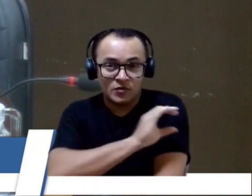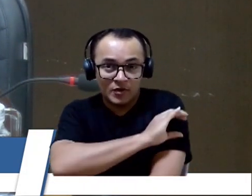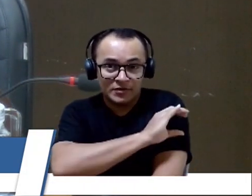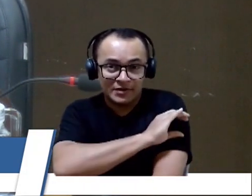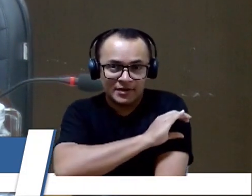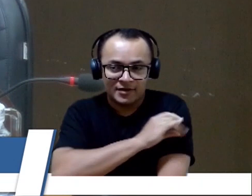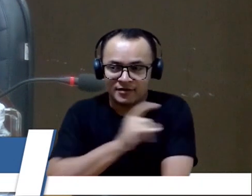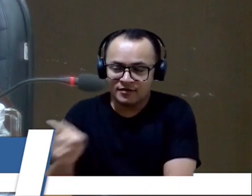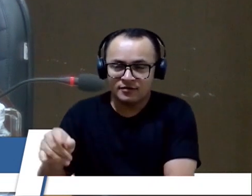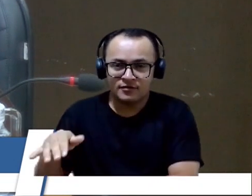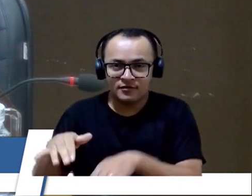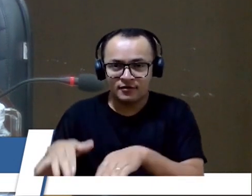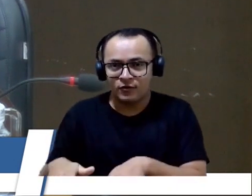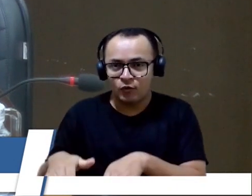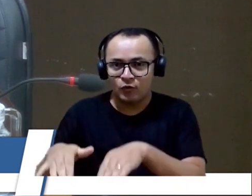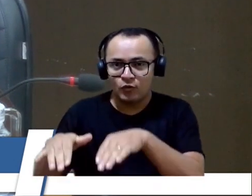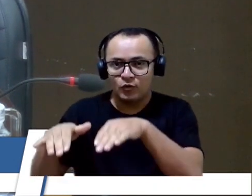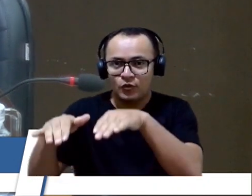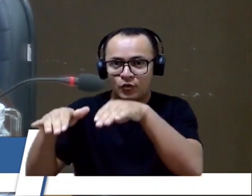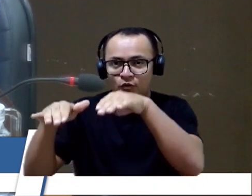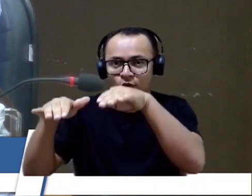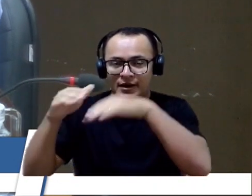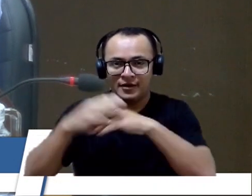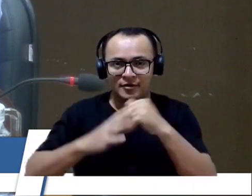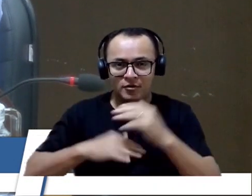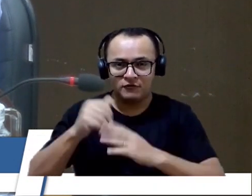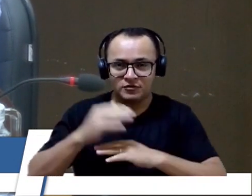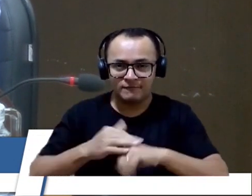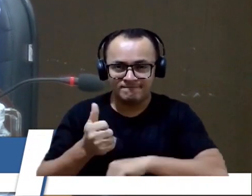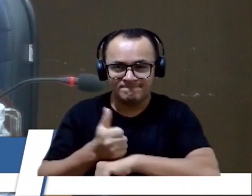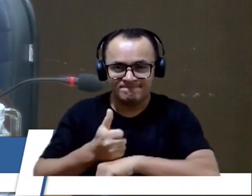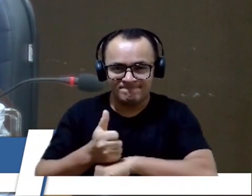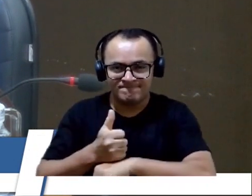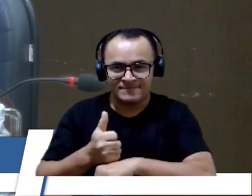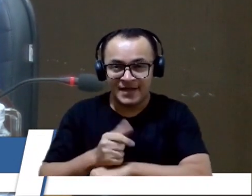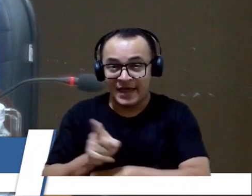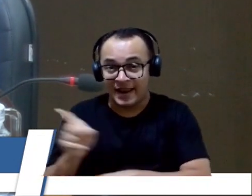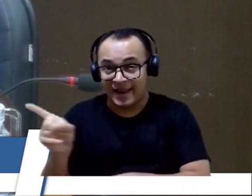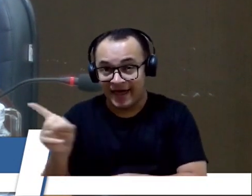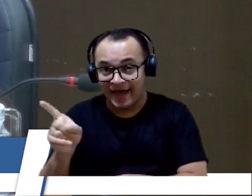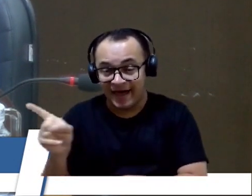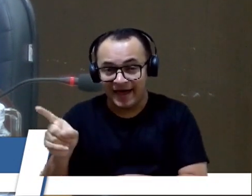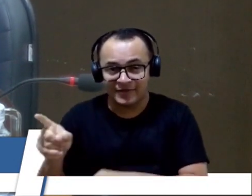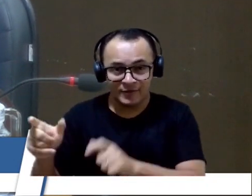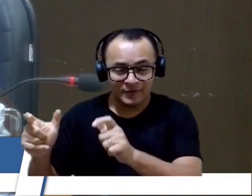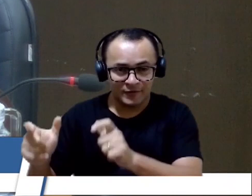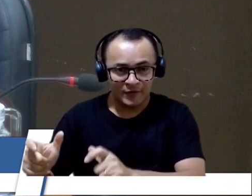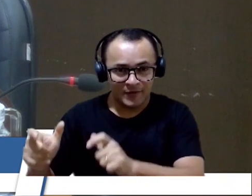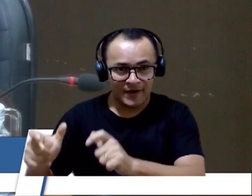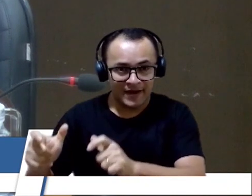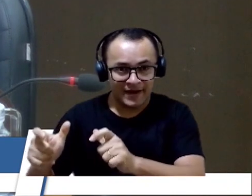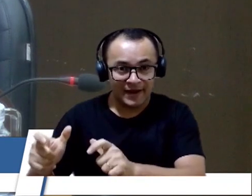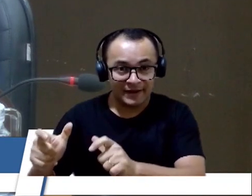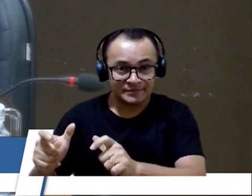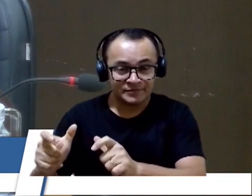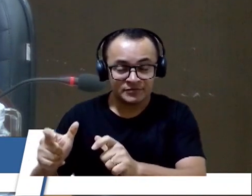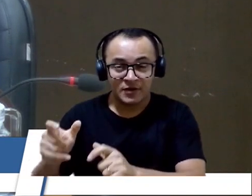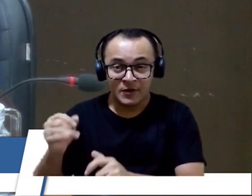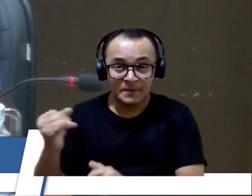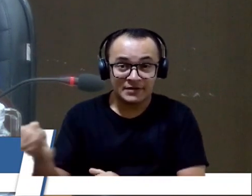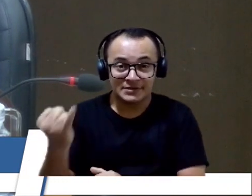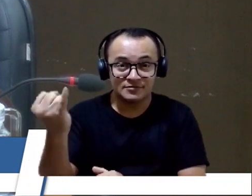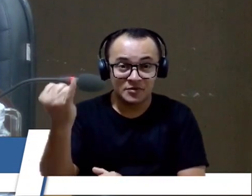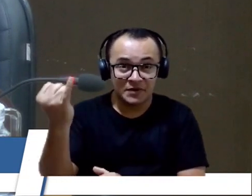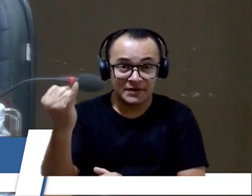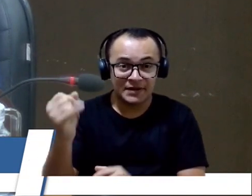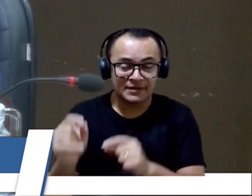cresceram profissionalmente ali na Vila São Sebastião, e o mais importante, com todo o